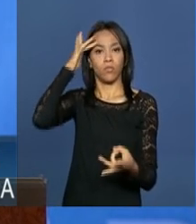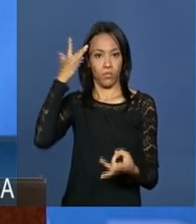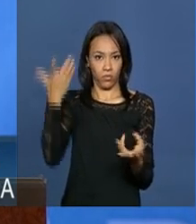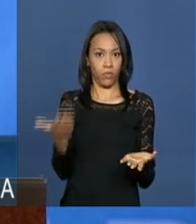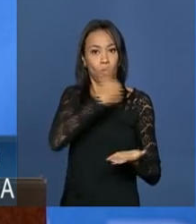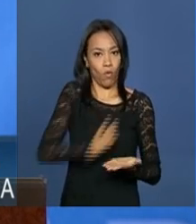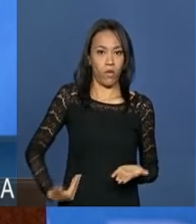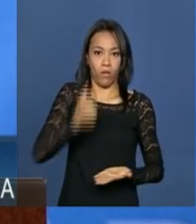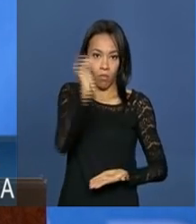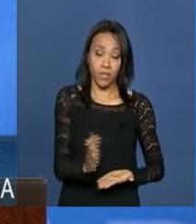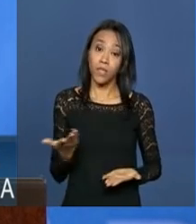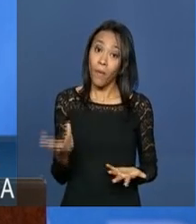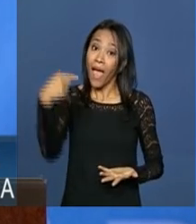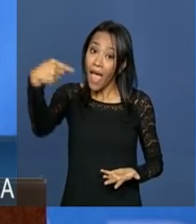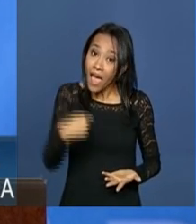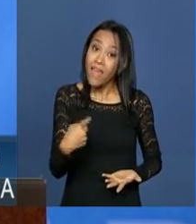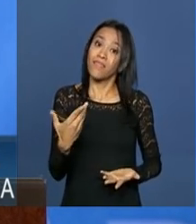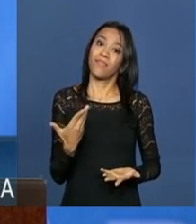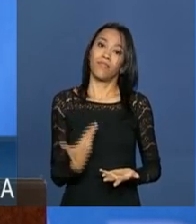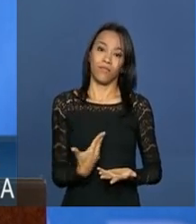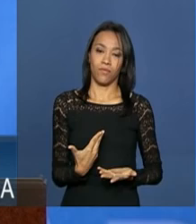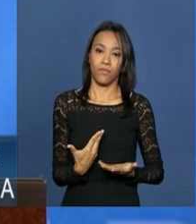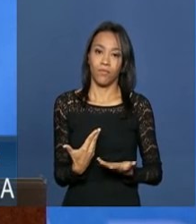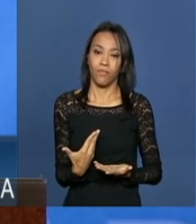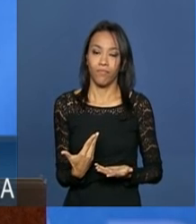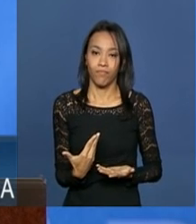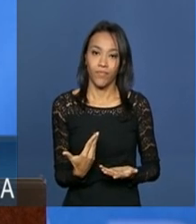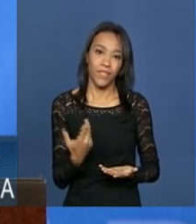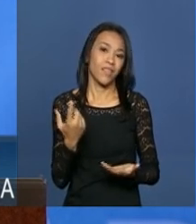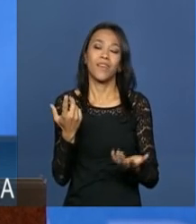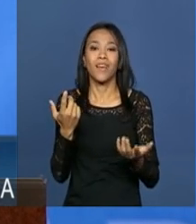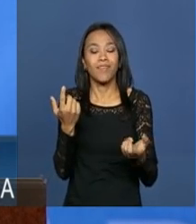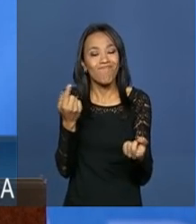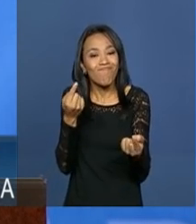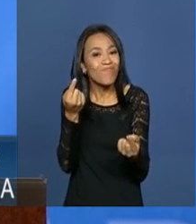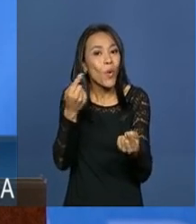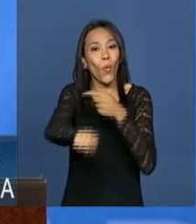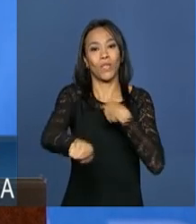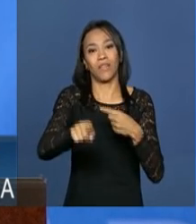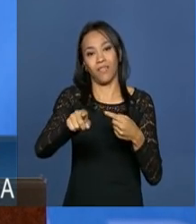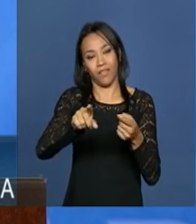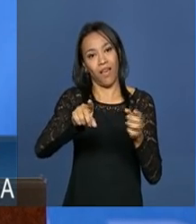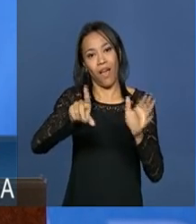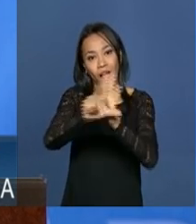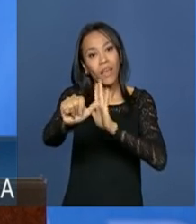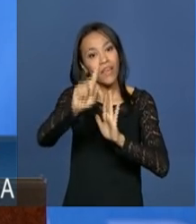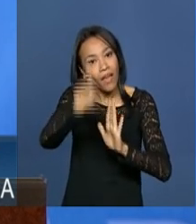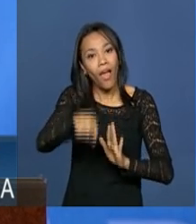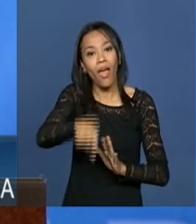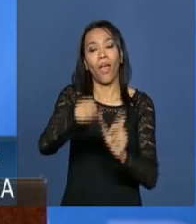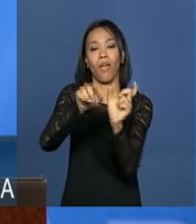É isso que caracteriza o golpe. Não será apenas o governante eleito que